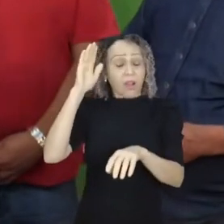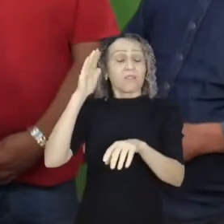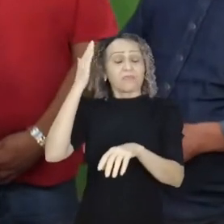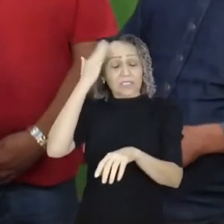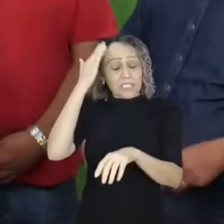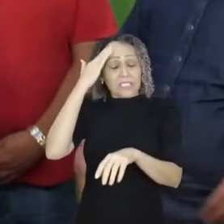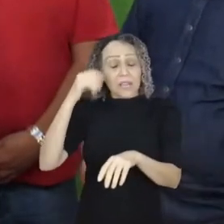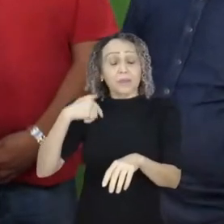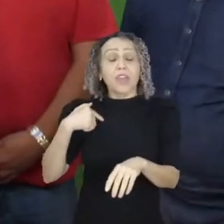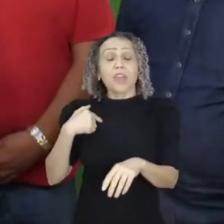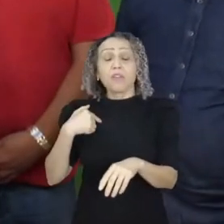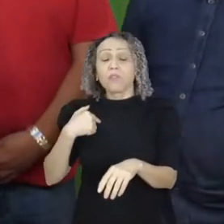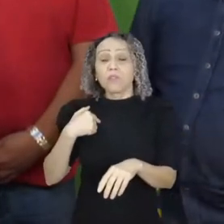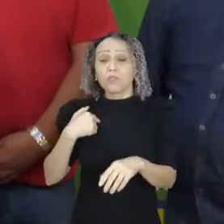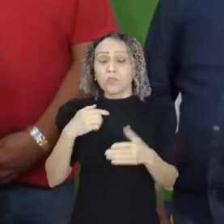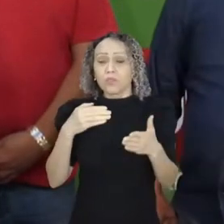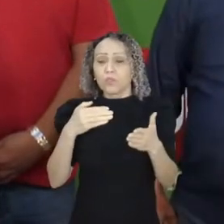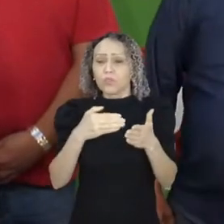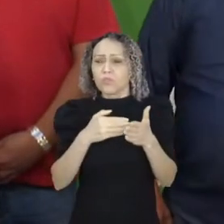últimos 30 anos.